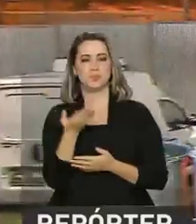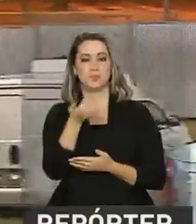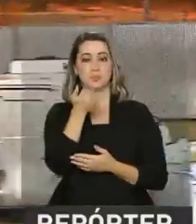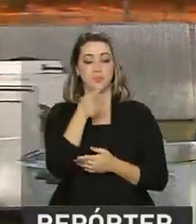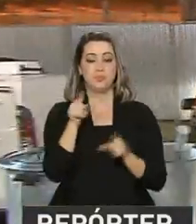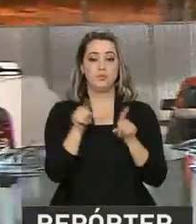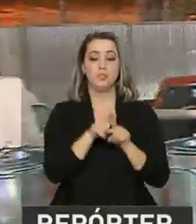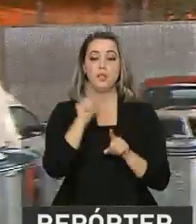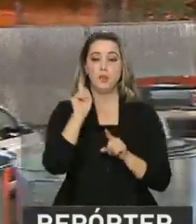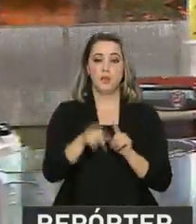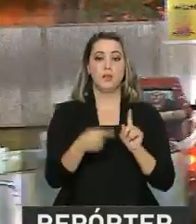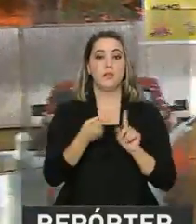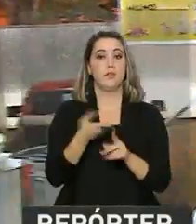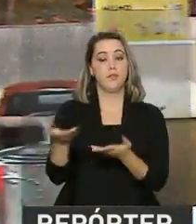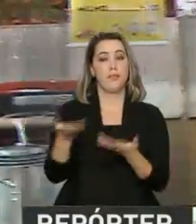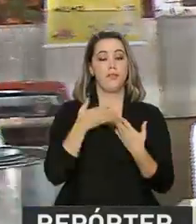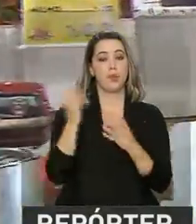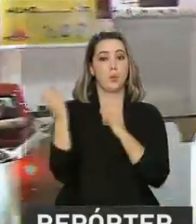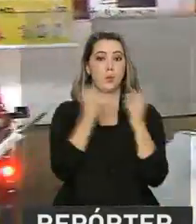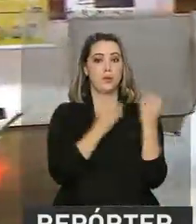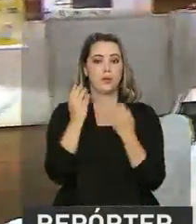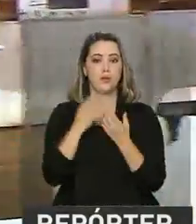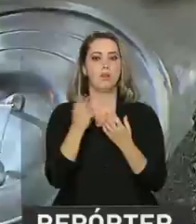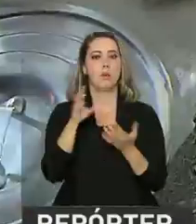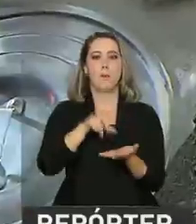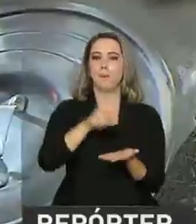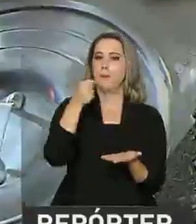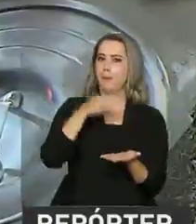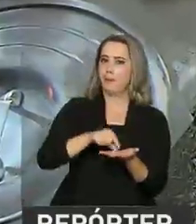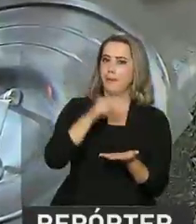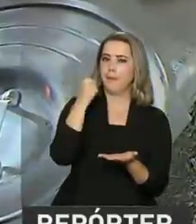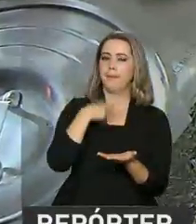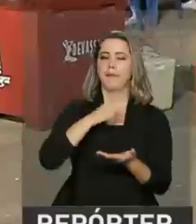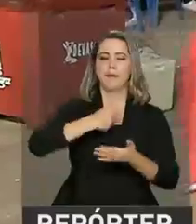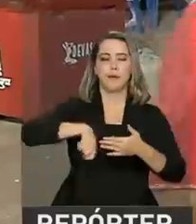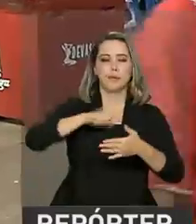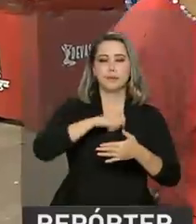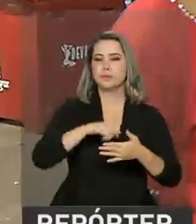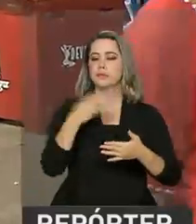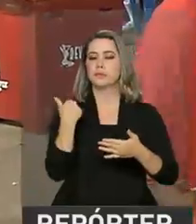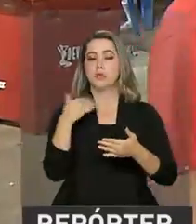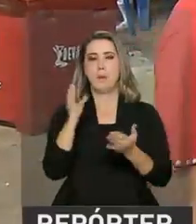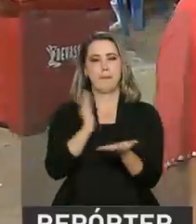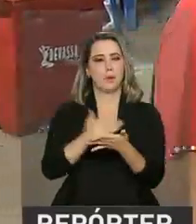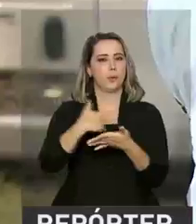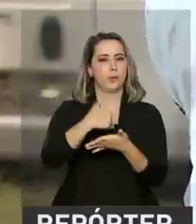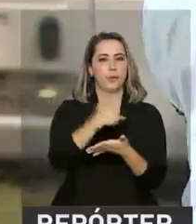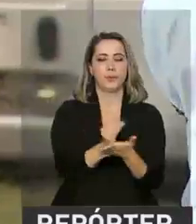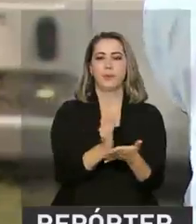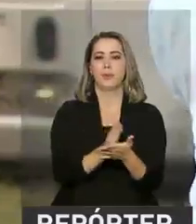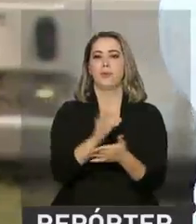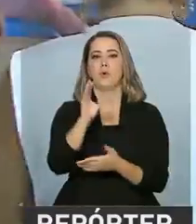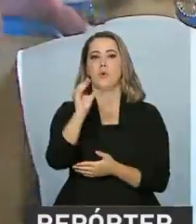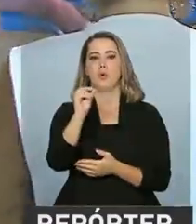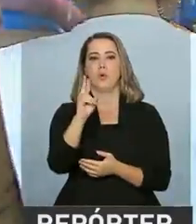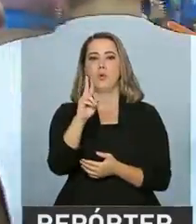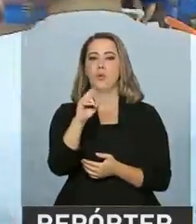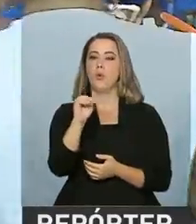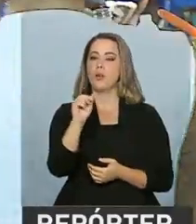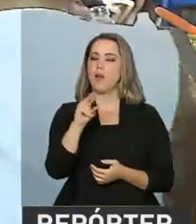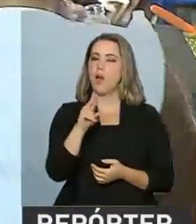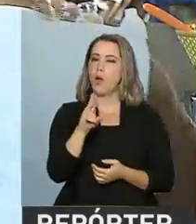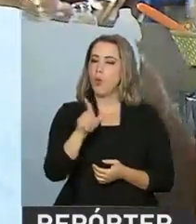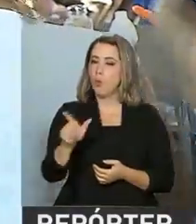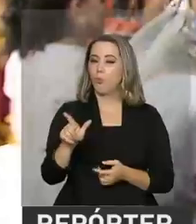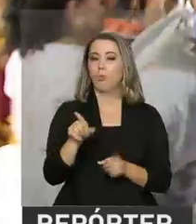nos eventos são derivados do milho, como pipoca, canjica, pamonha, bolo de milho e curau. Outros setores também